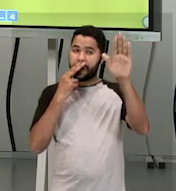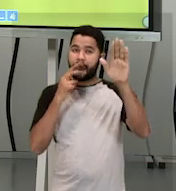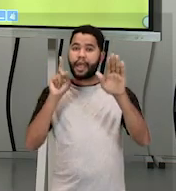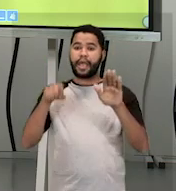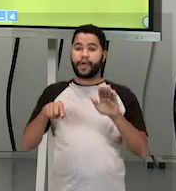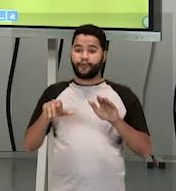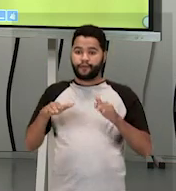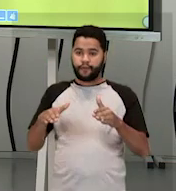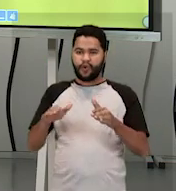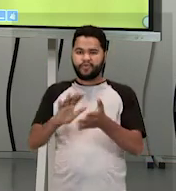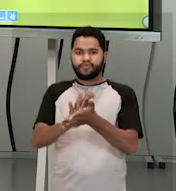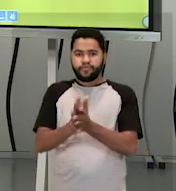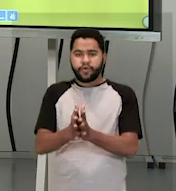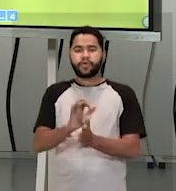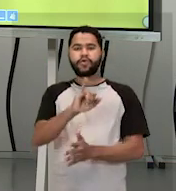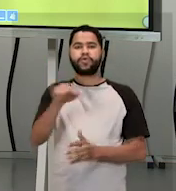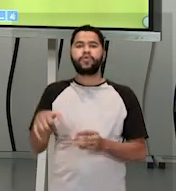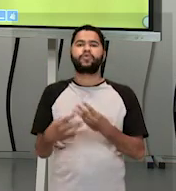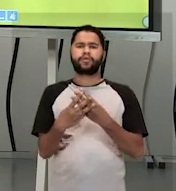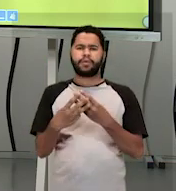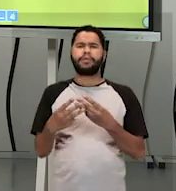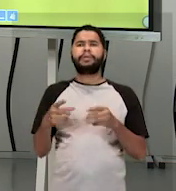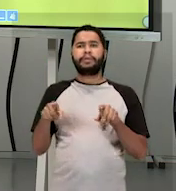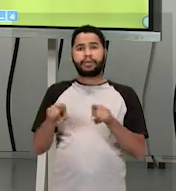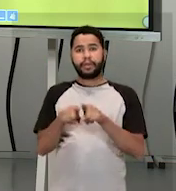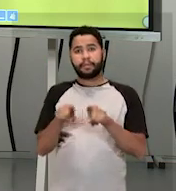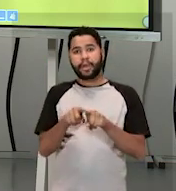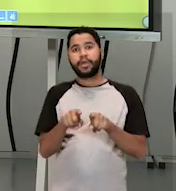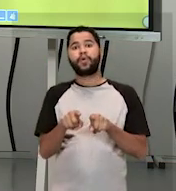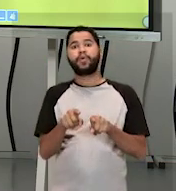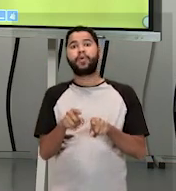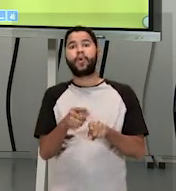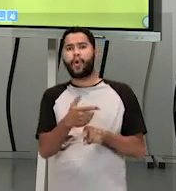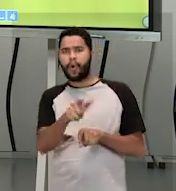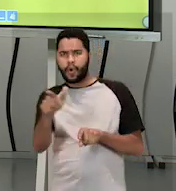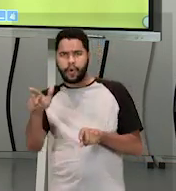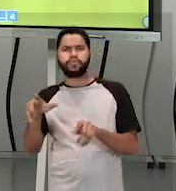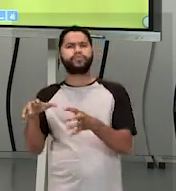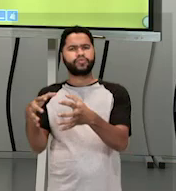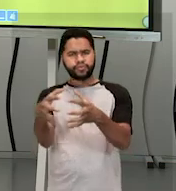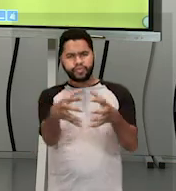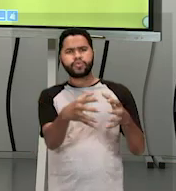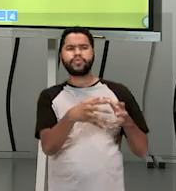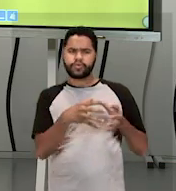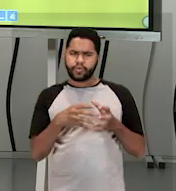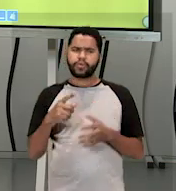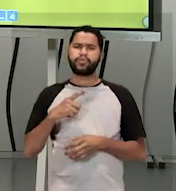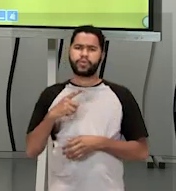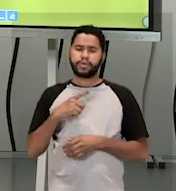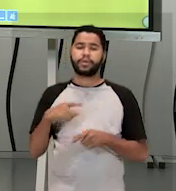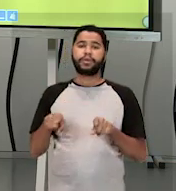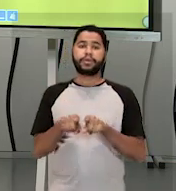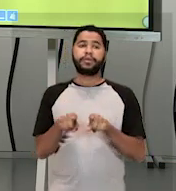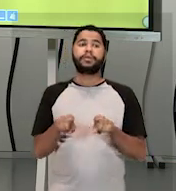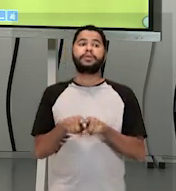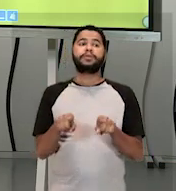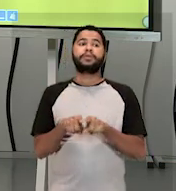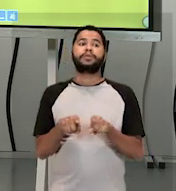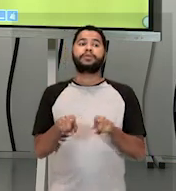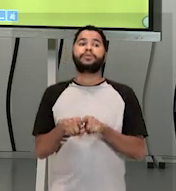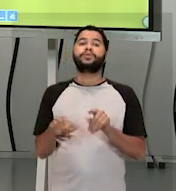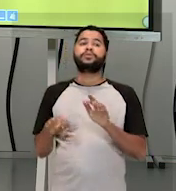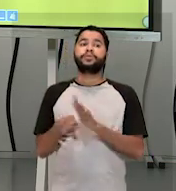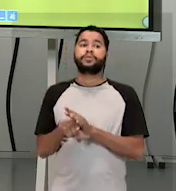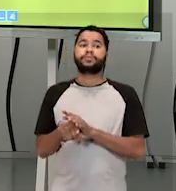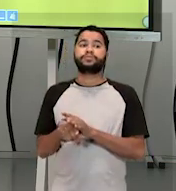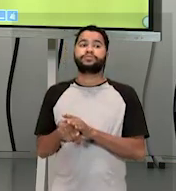só eles, porque além dos judeus e dos arianos existiam outras raças. Igualmente foram